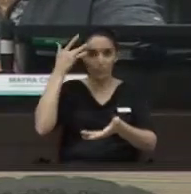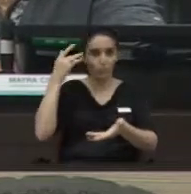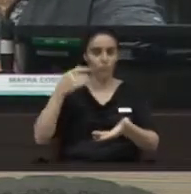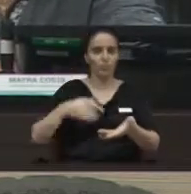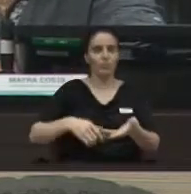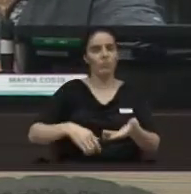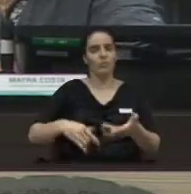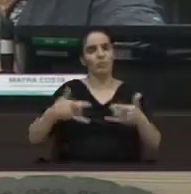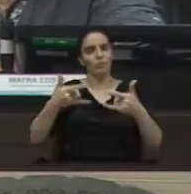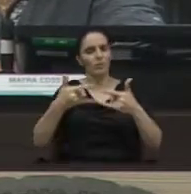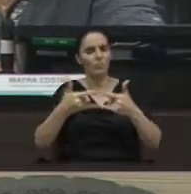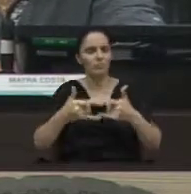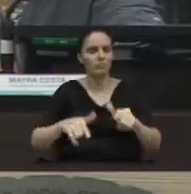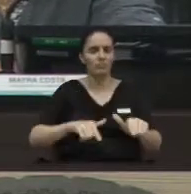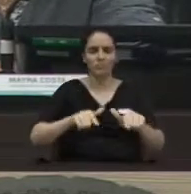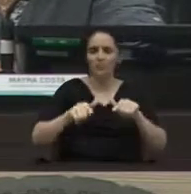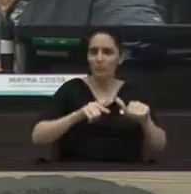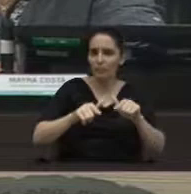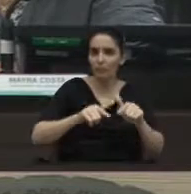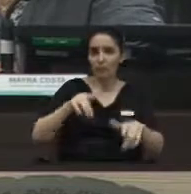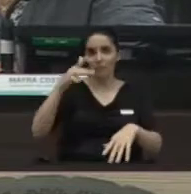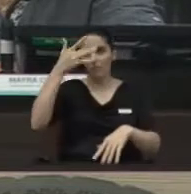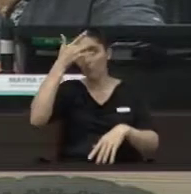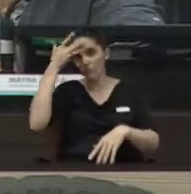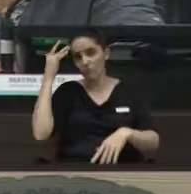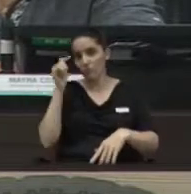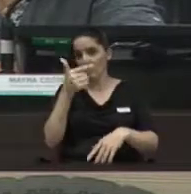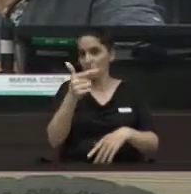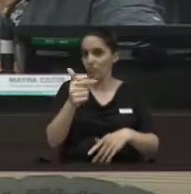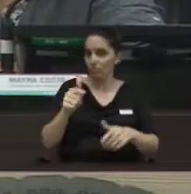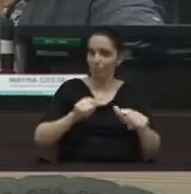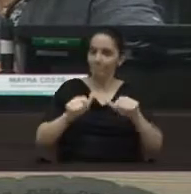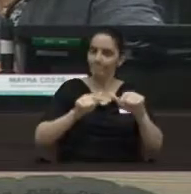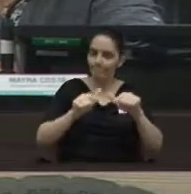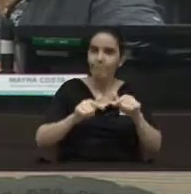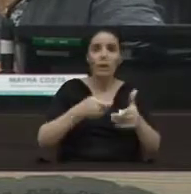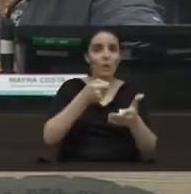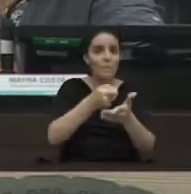dias, o trabalhador, o desempregado. É bom lembrar disso.